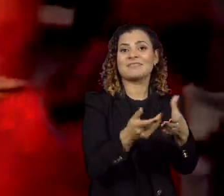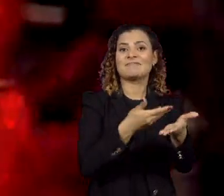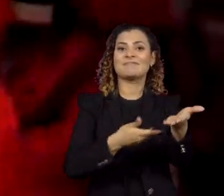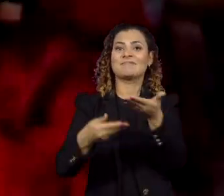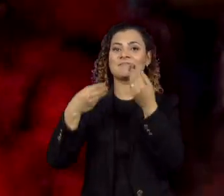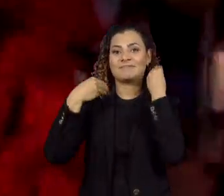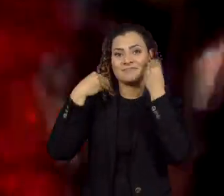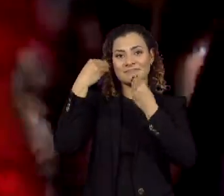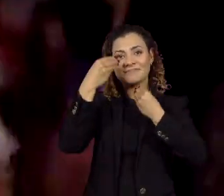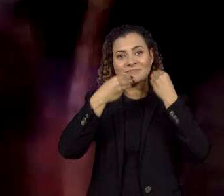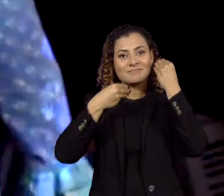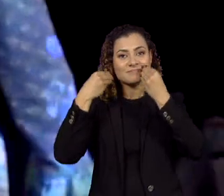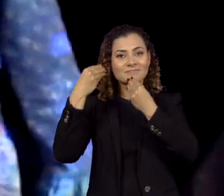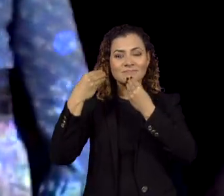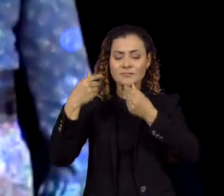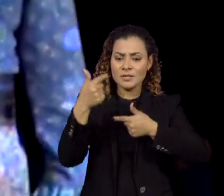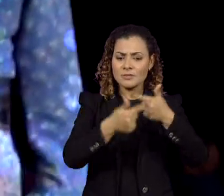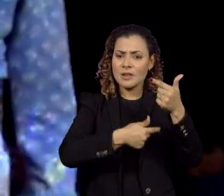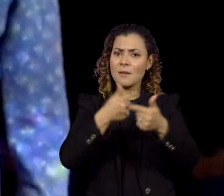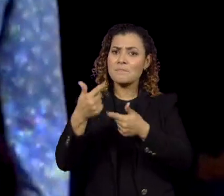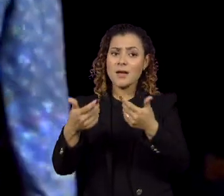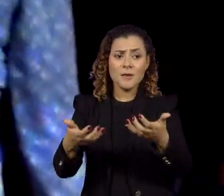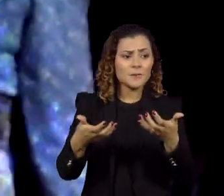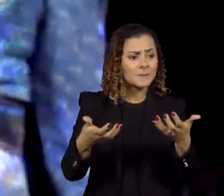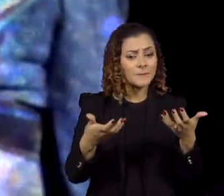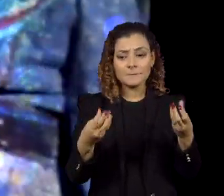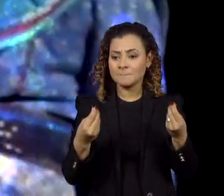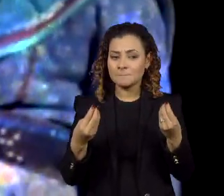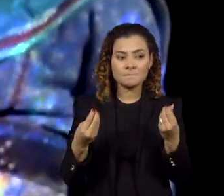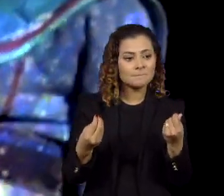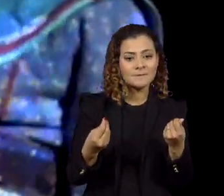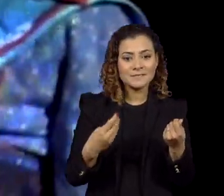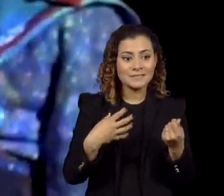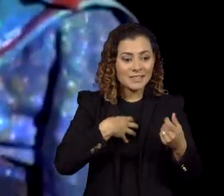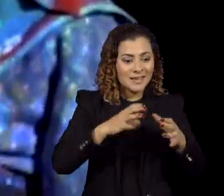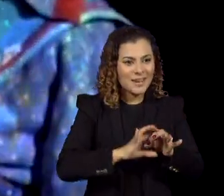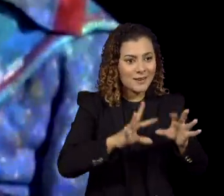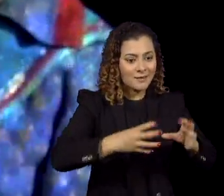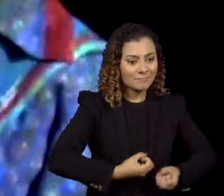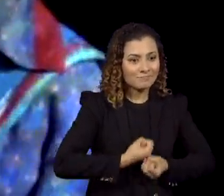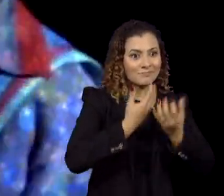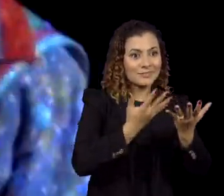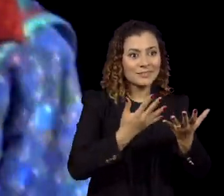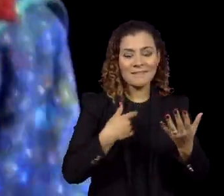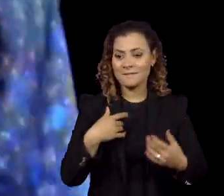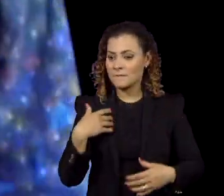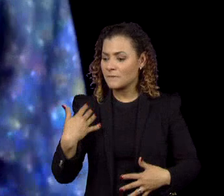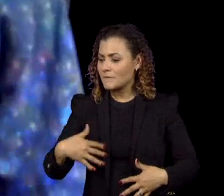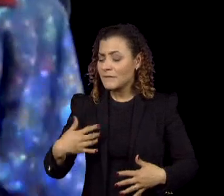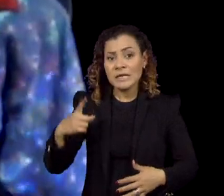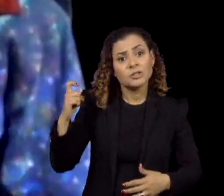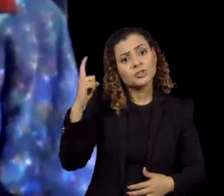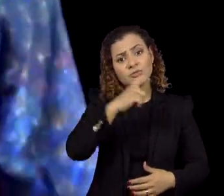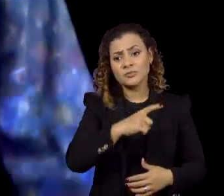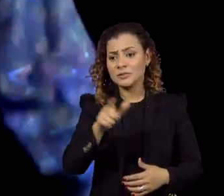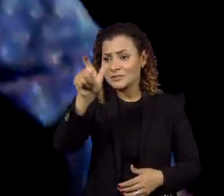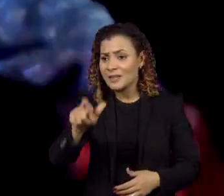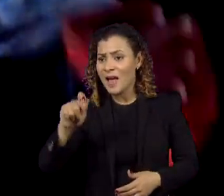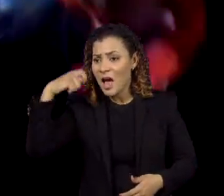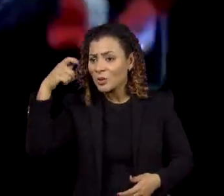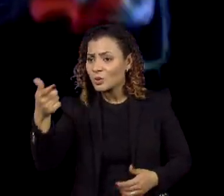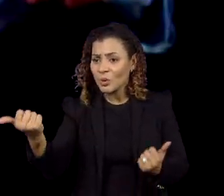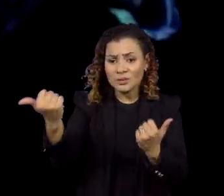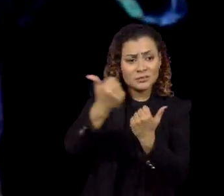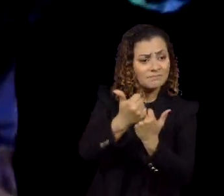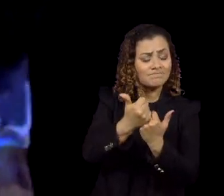vivência. Trabalho sempre procurando uma certa espontaneidade. Para mim, é muito difícil substituir um ator, porque